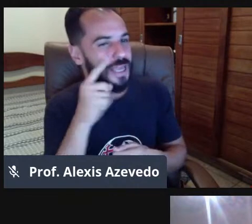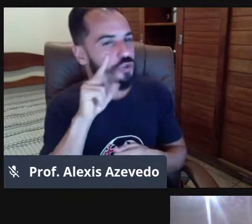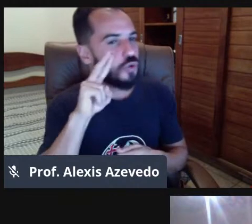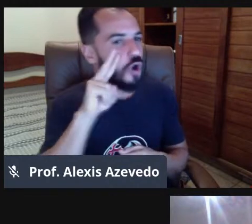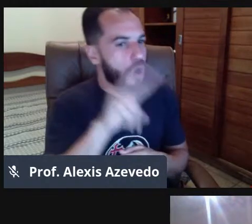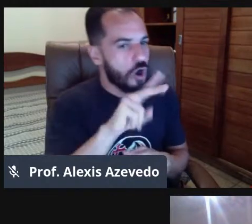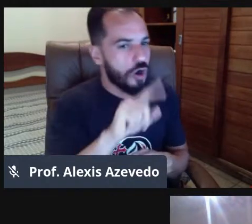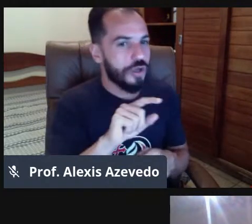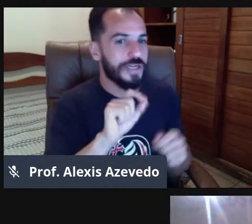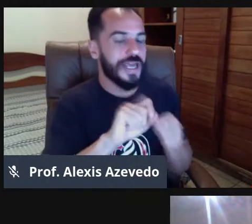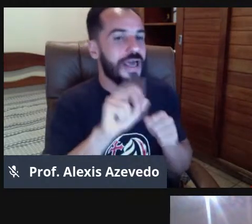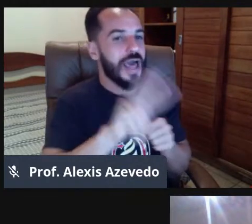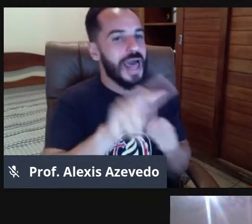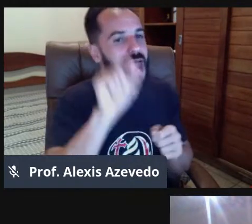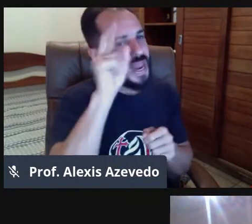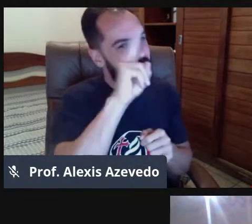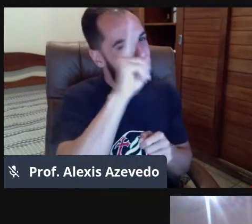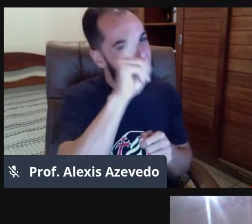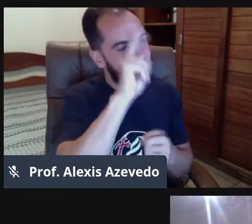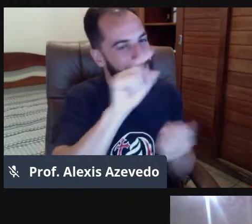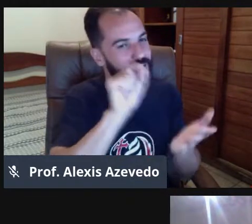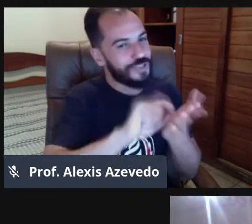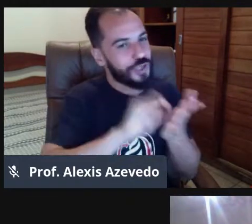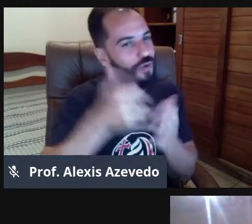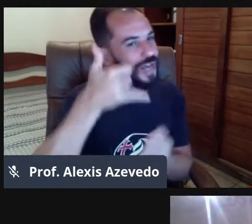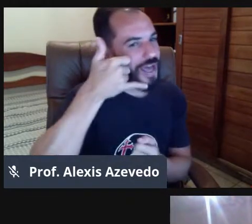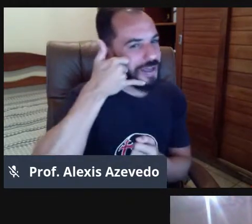colocar uma chamadinha, um bilhetinho, né,